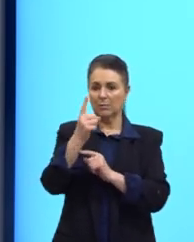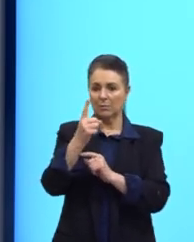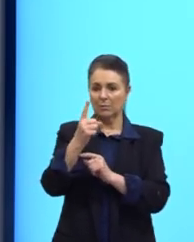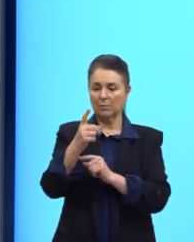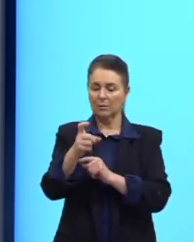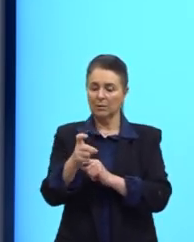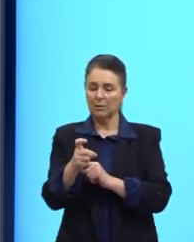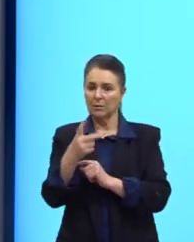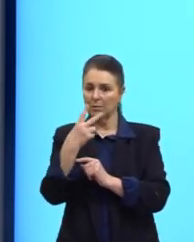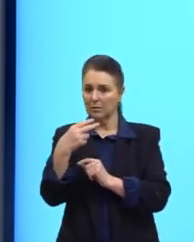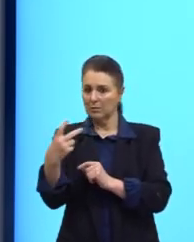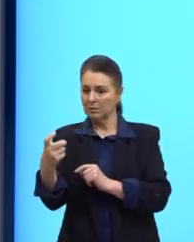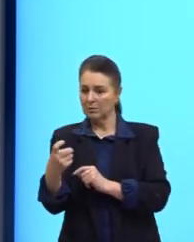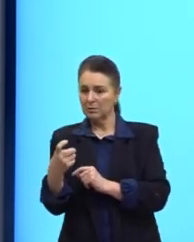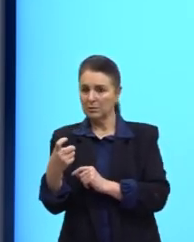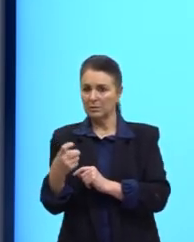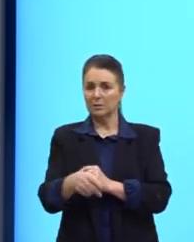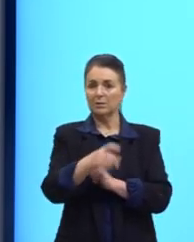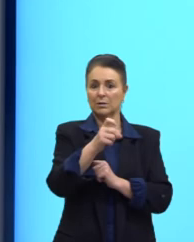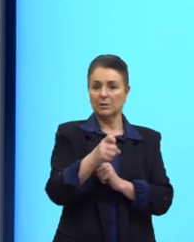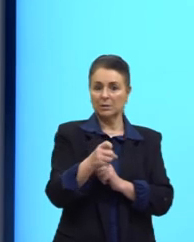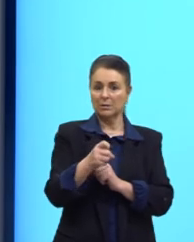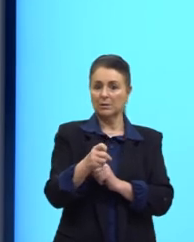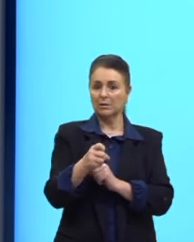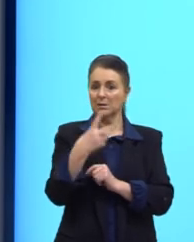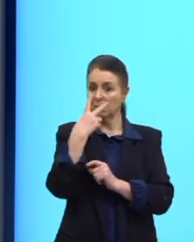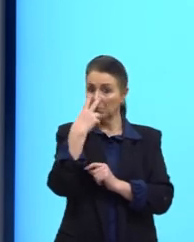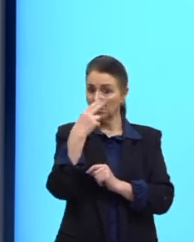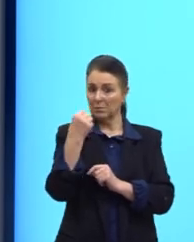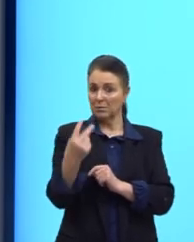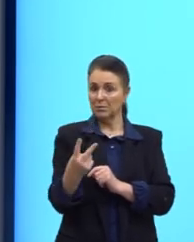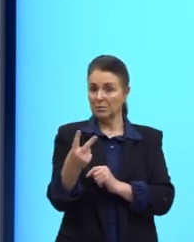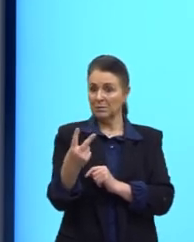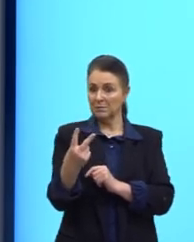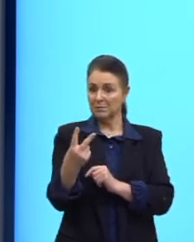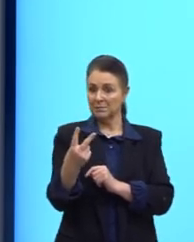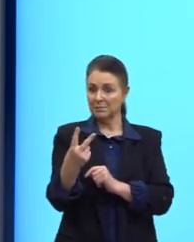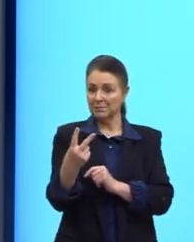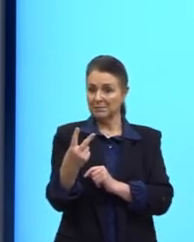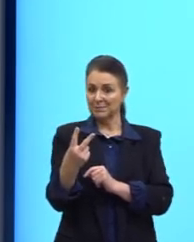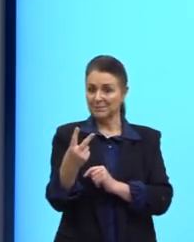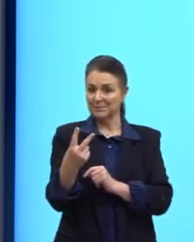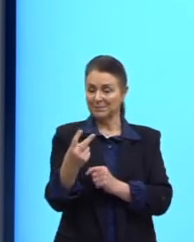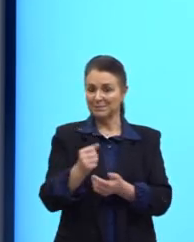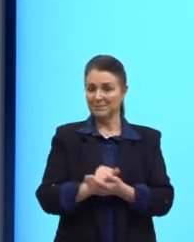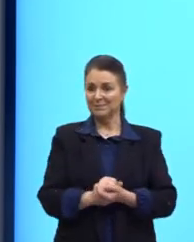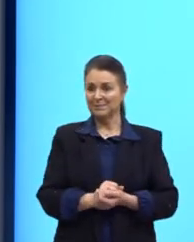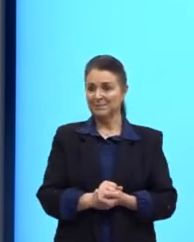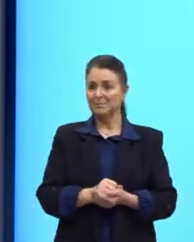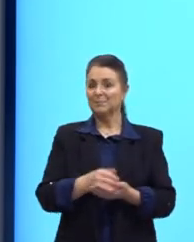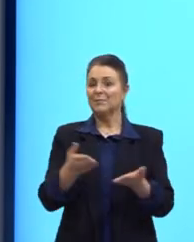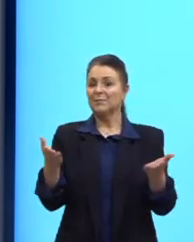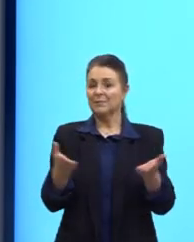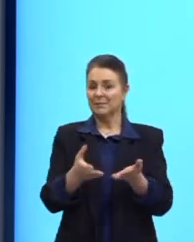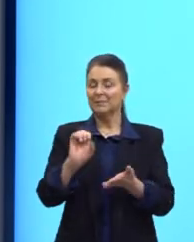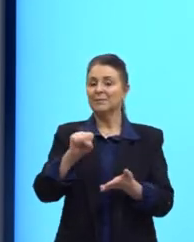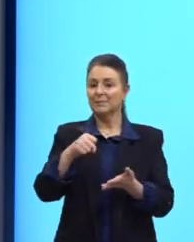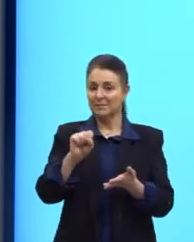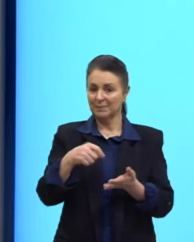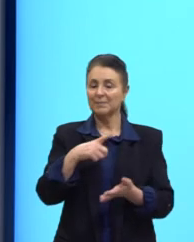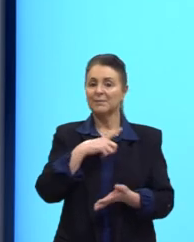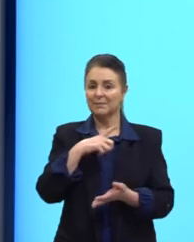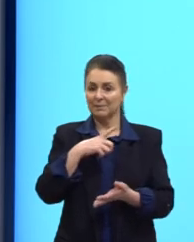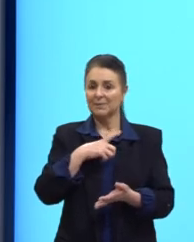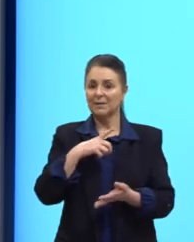a x x = 2 né 2 elevado a 1 permanece sendo dois Agora sim nós